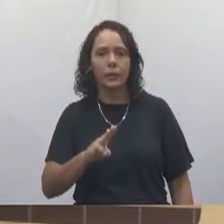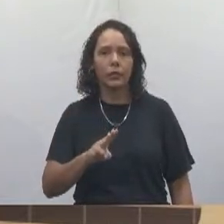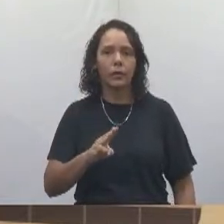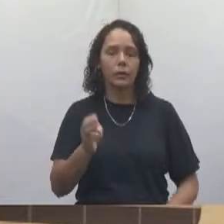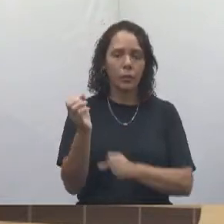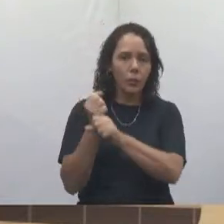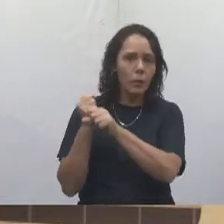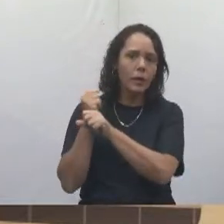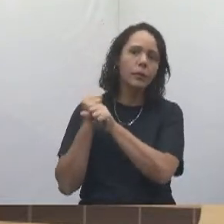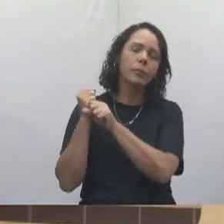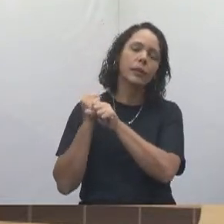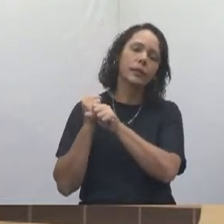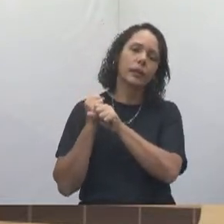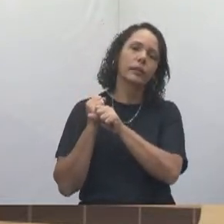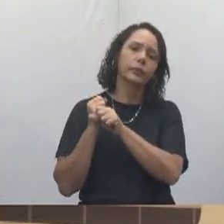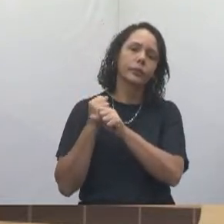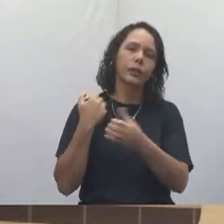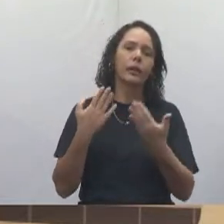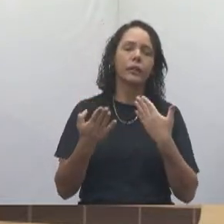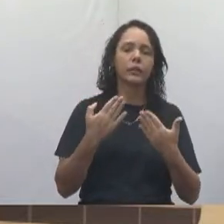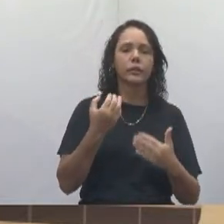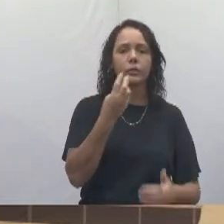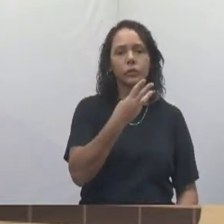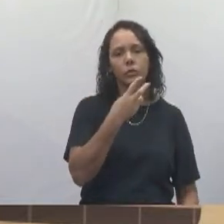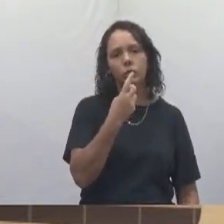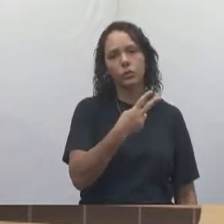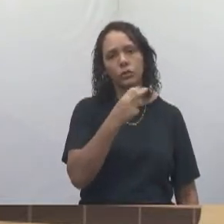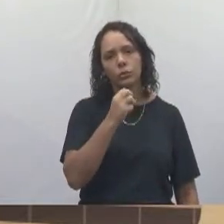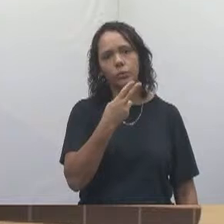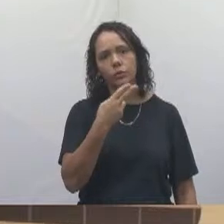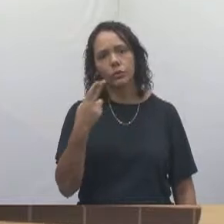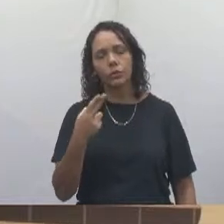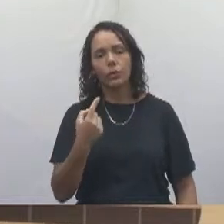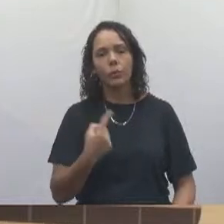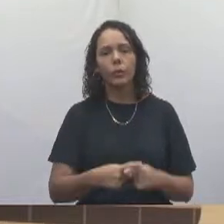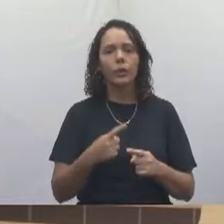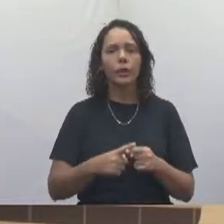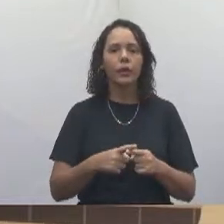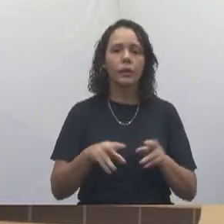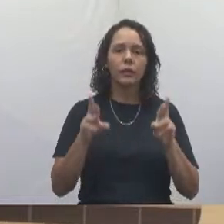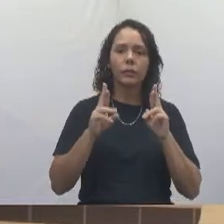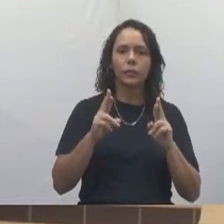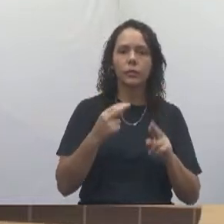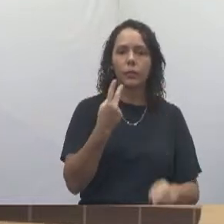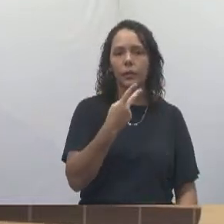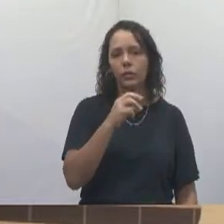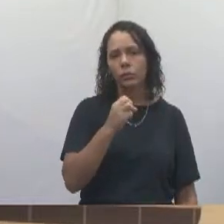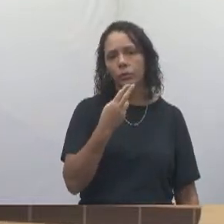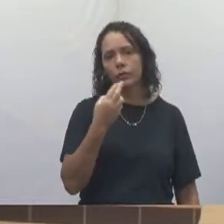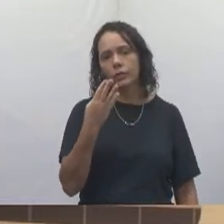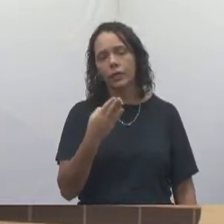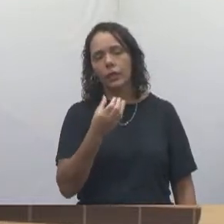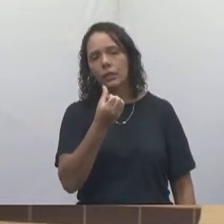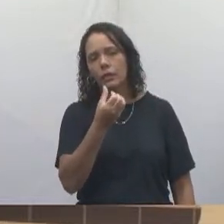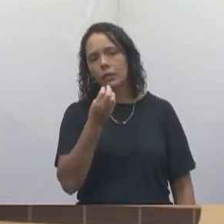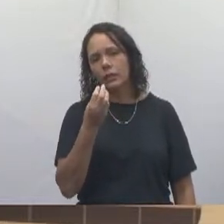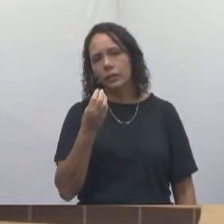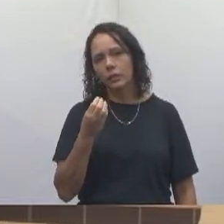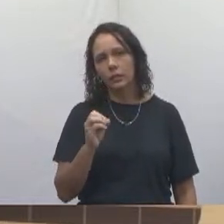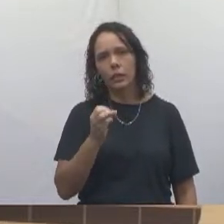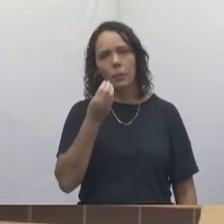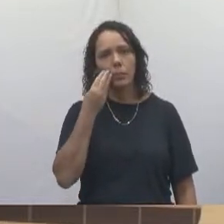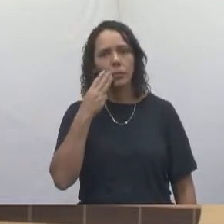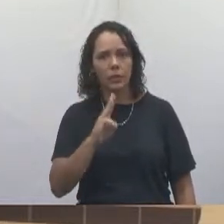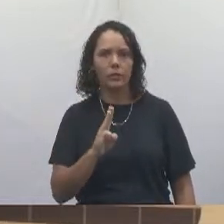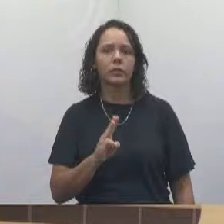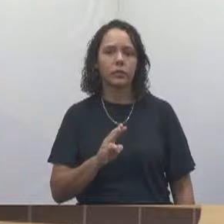em 2022. Porque em relação ao que estava previsto para 2023, foram 60 milhões. Isto cria uma